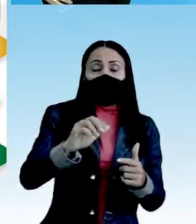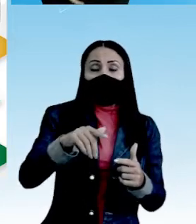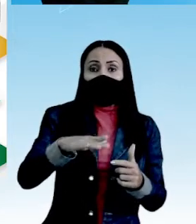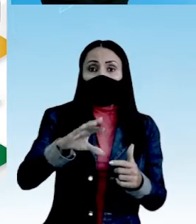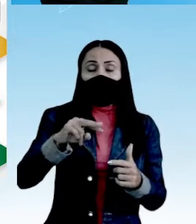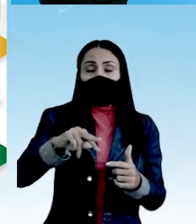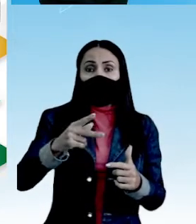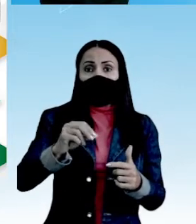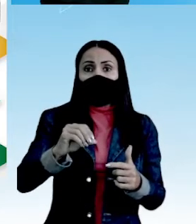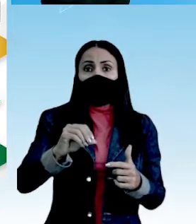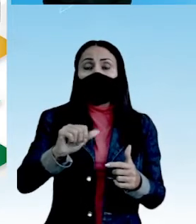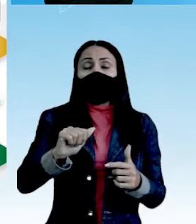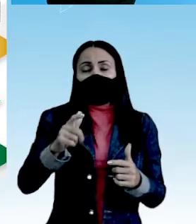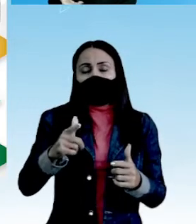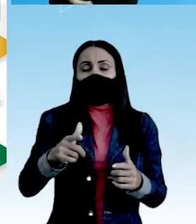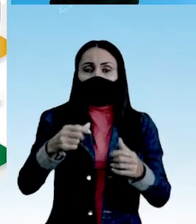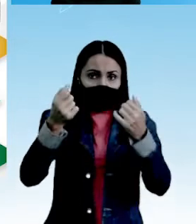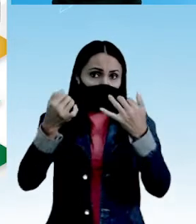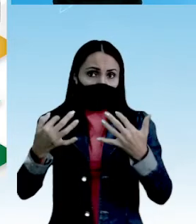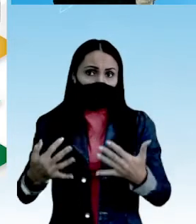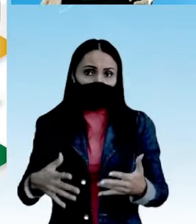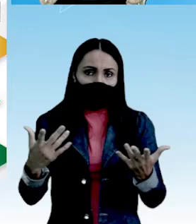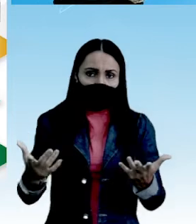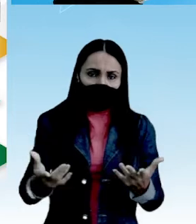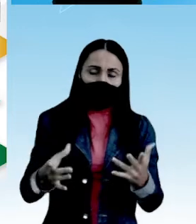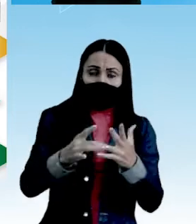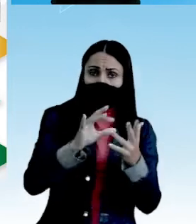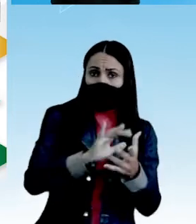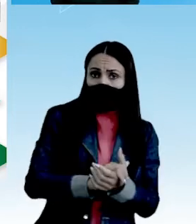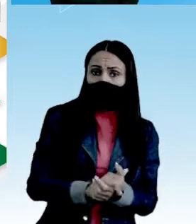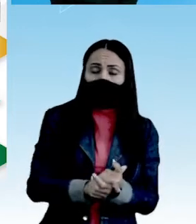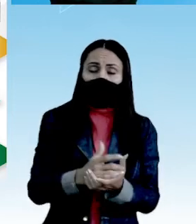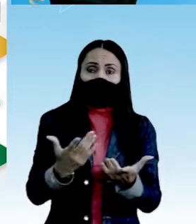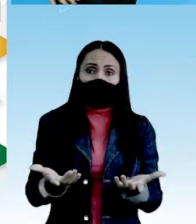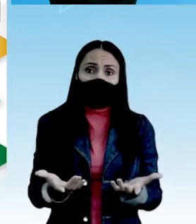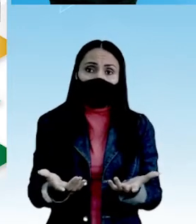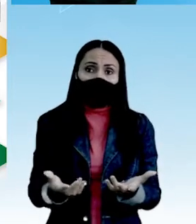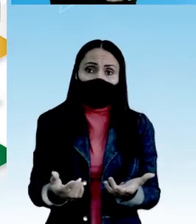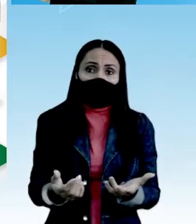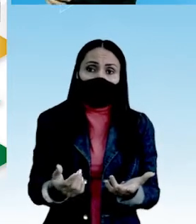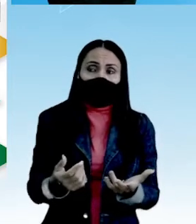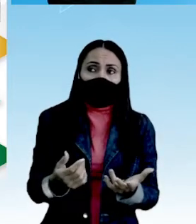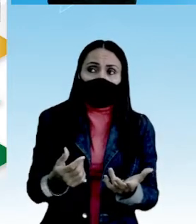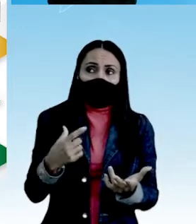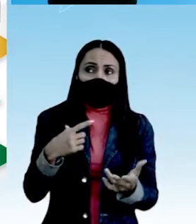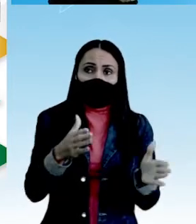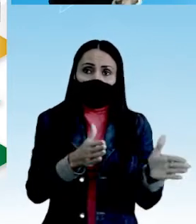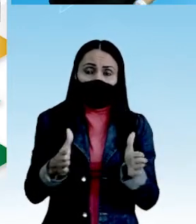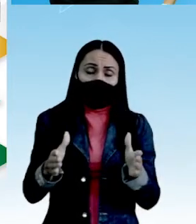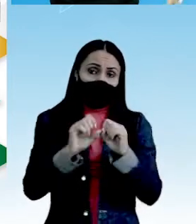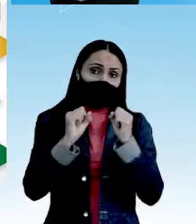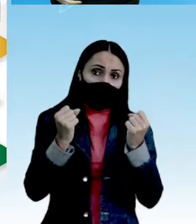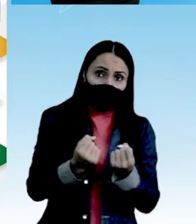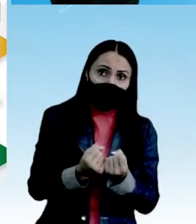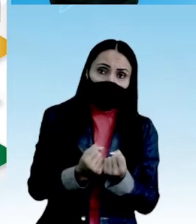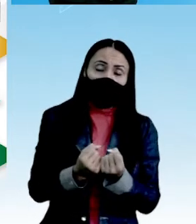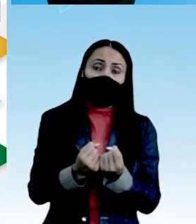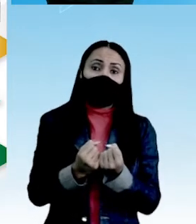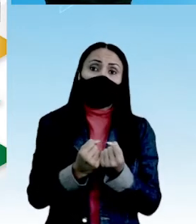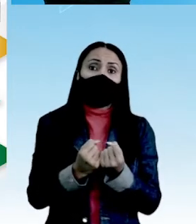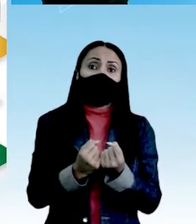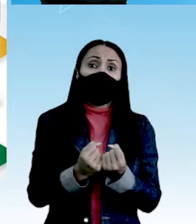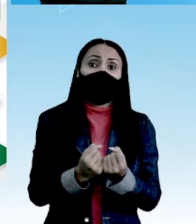assim, ela se casou porque, né, tinha casado, estava na época da sociedade